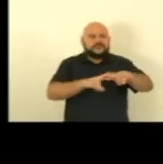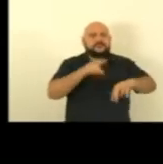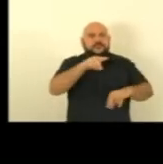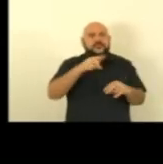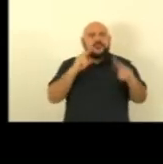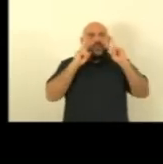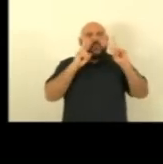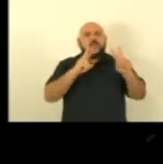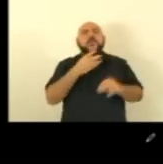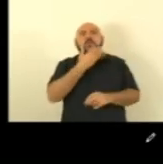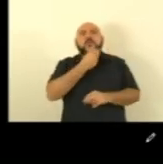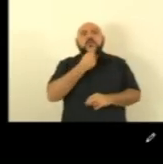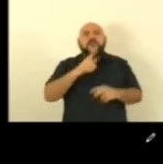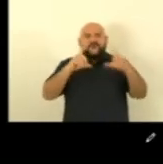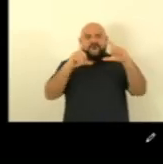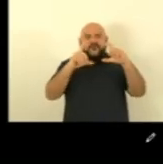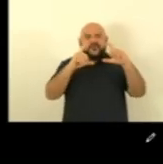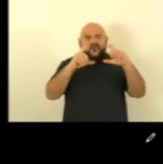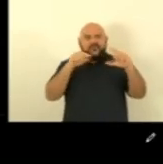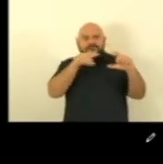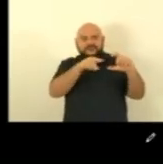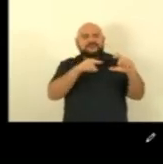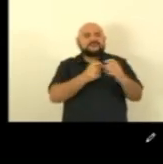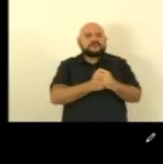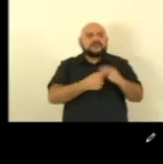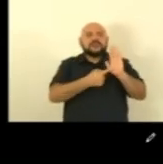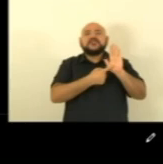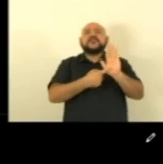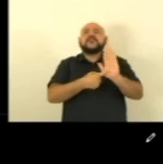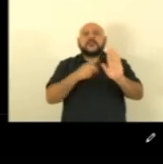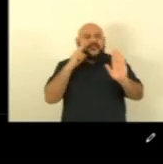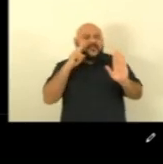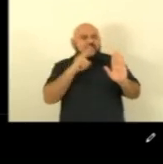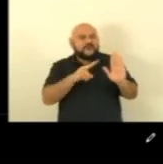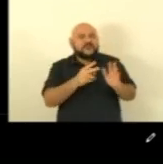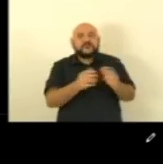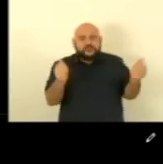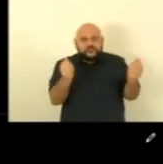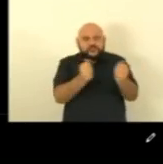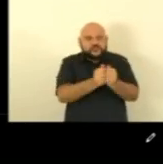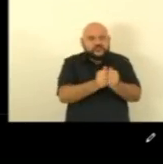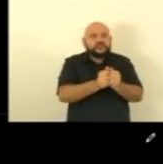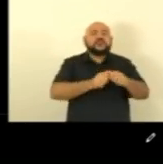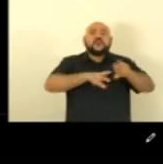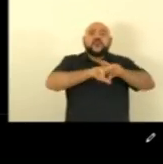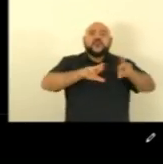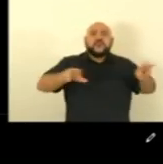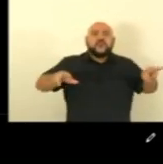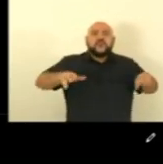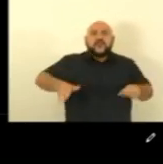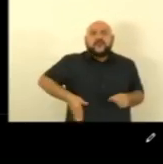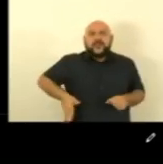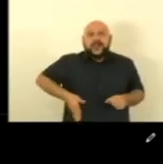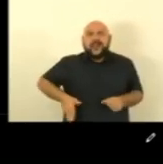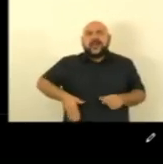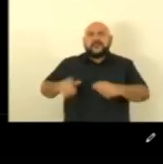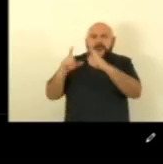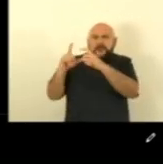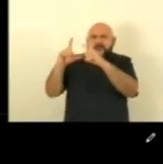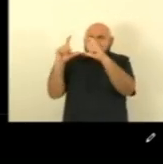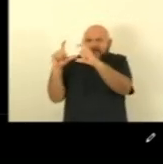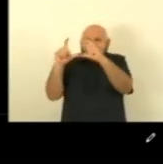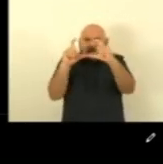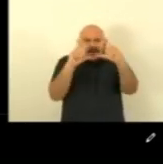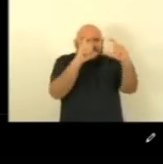agência Reuters de notícias, aparece junto com os vândalos, fotografando tudo, justamente